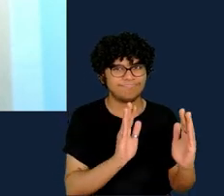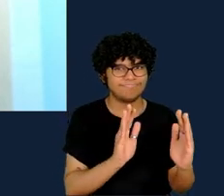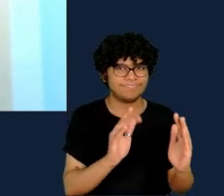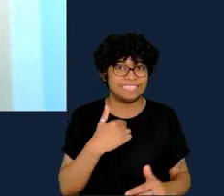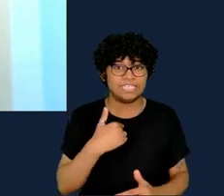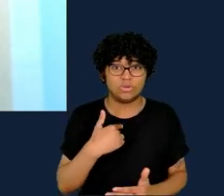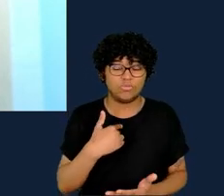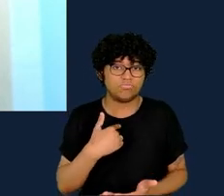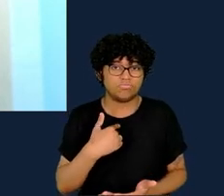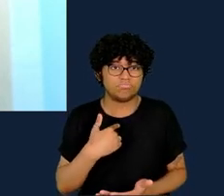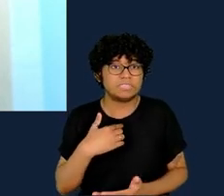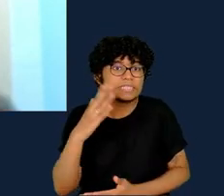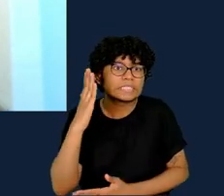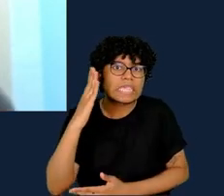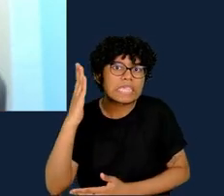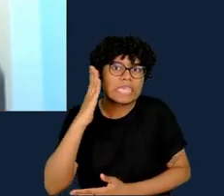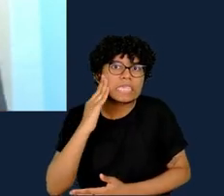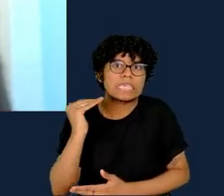né? Porque